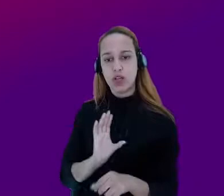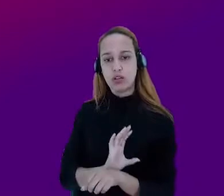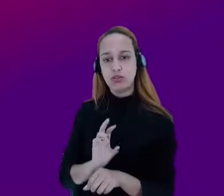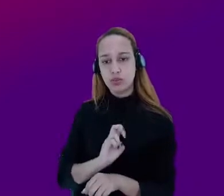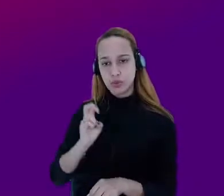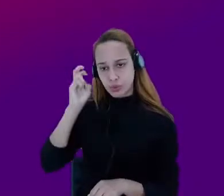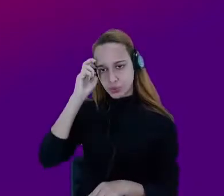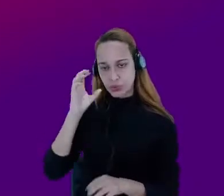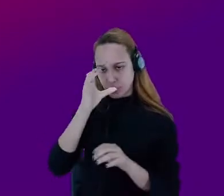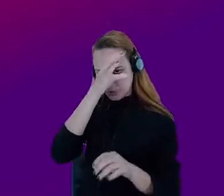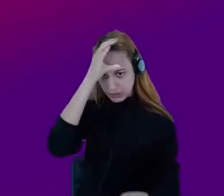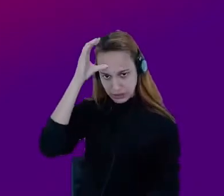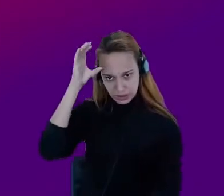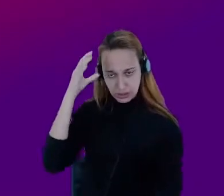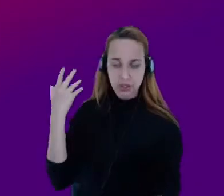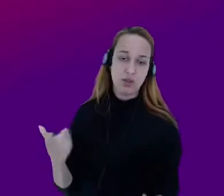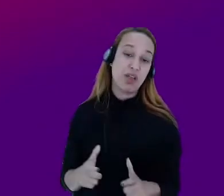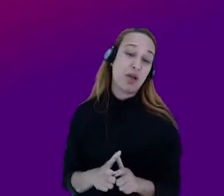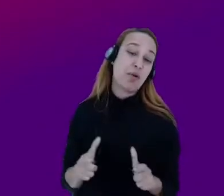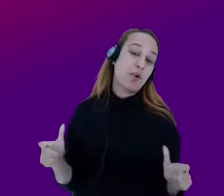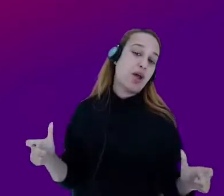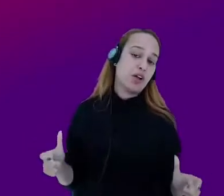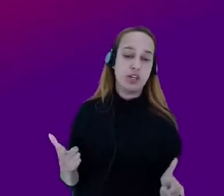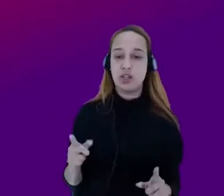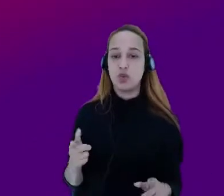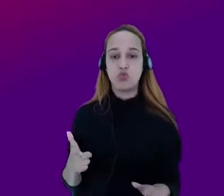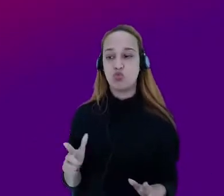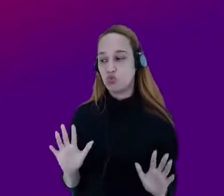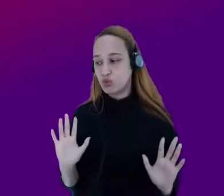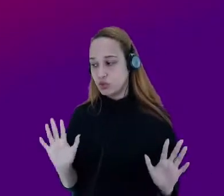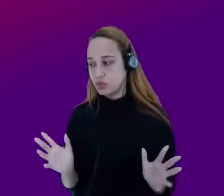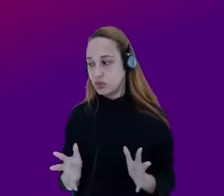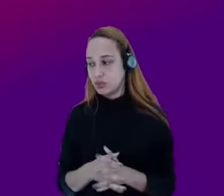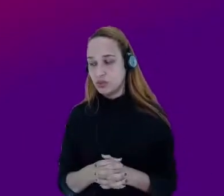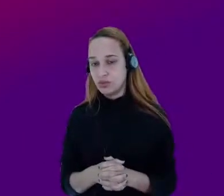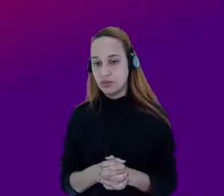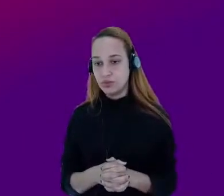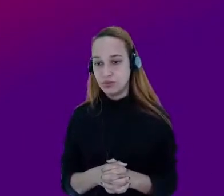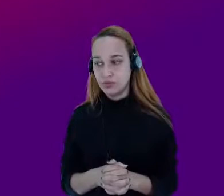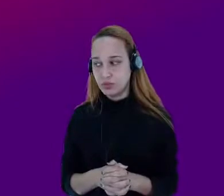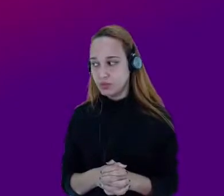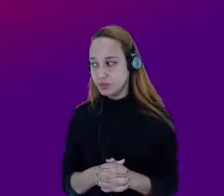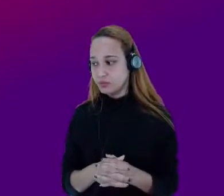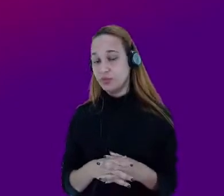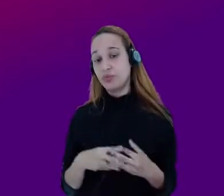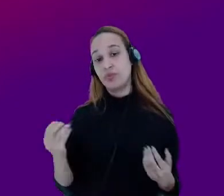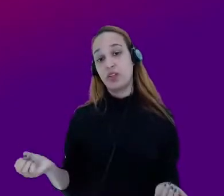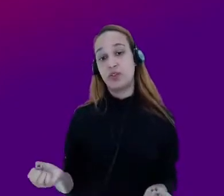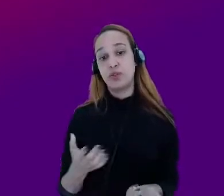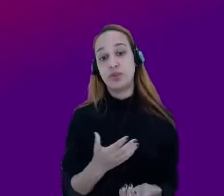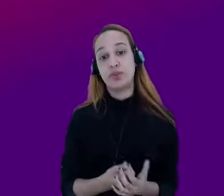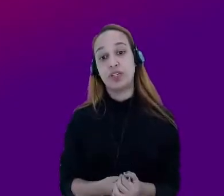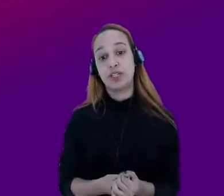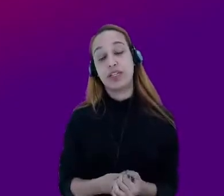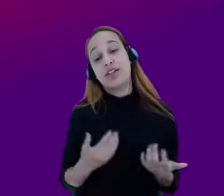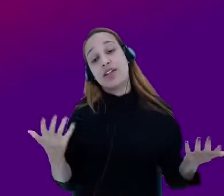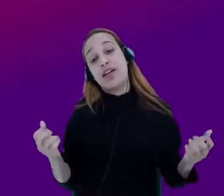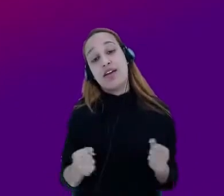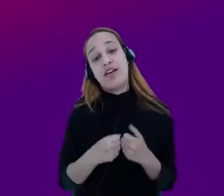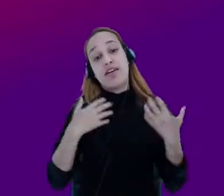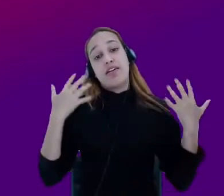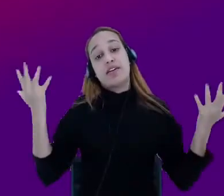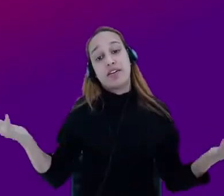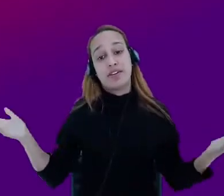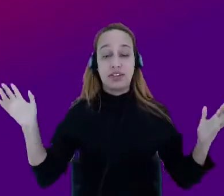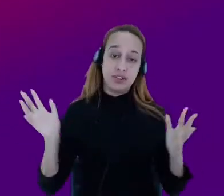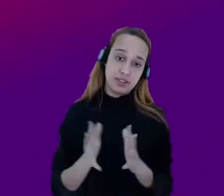grandes ainda ou entendem ou já contratam seguros dessa natureza, né? Mas é óbvio,